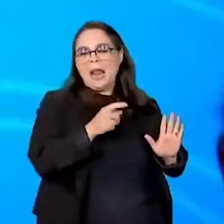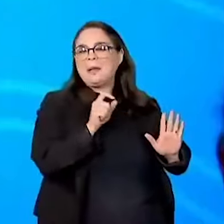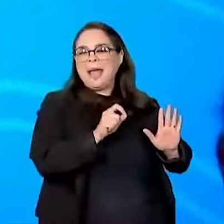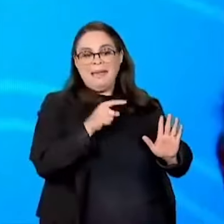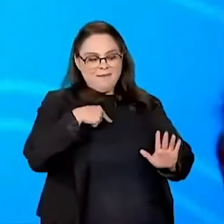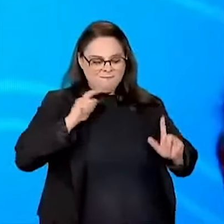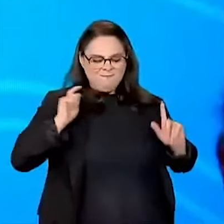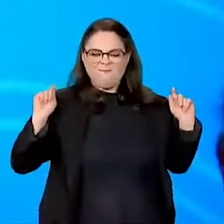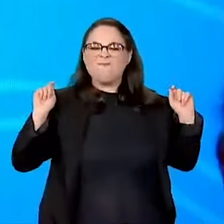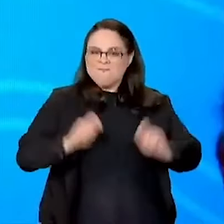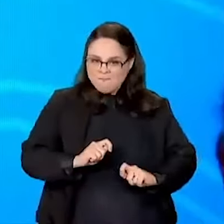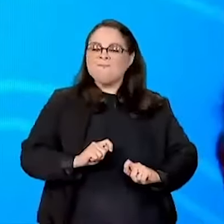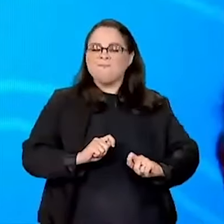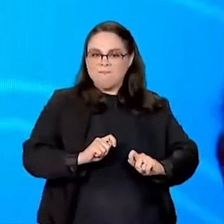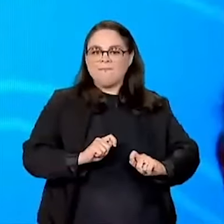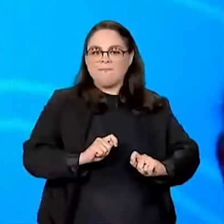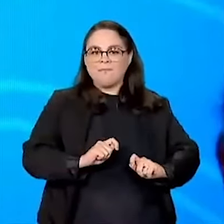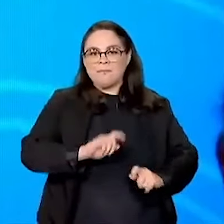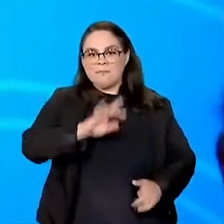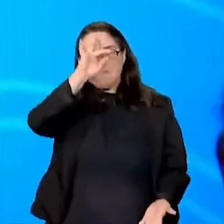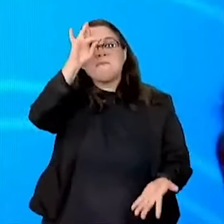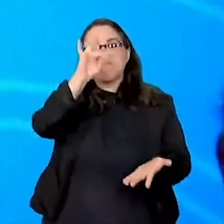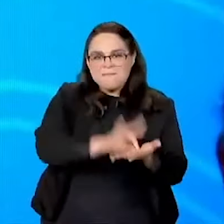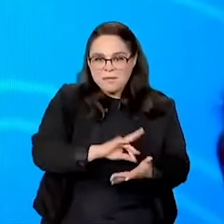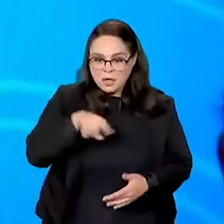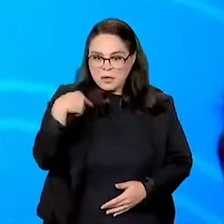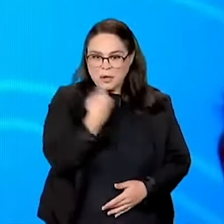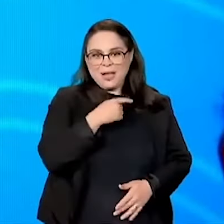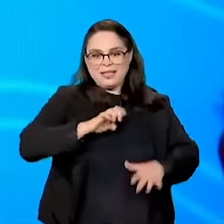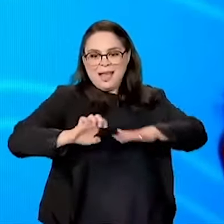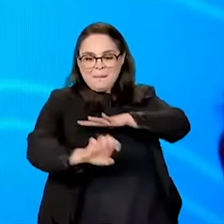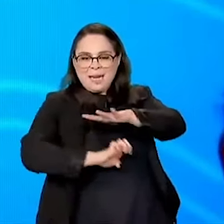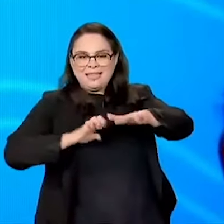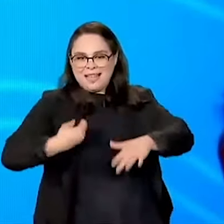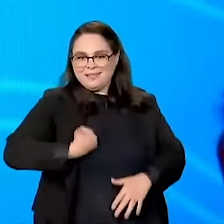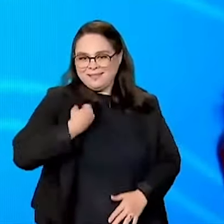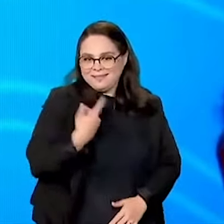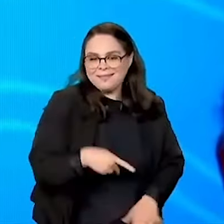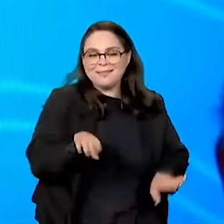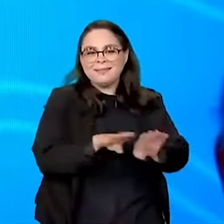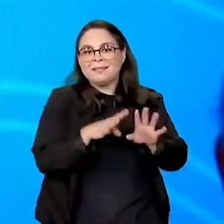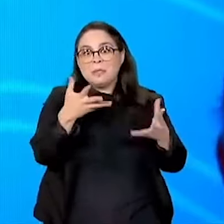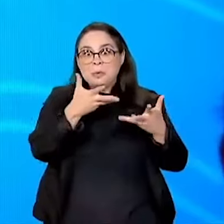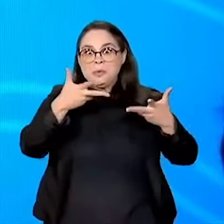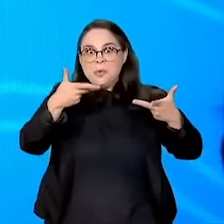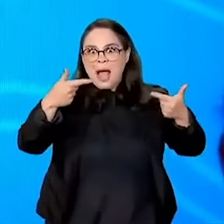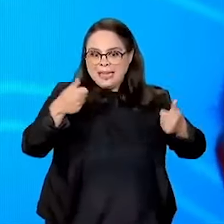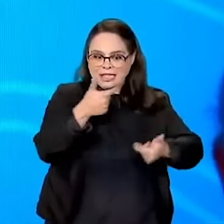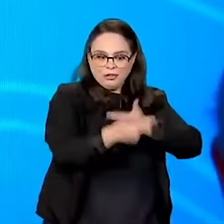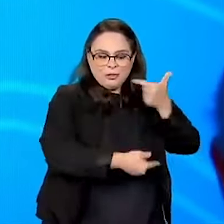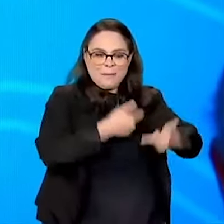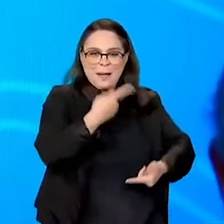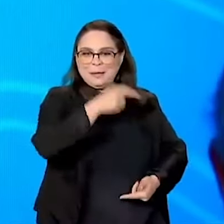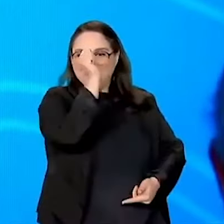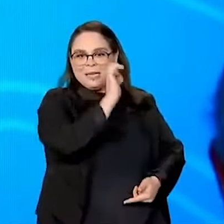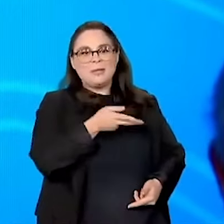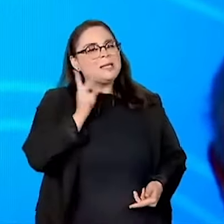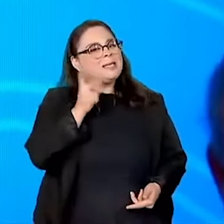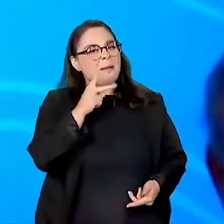a capacidade realizadora de nossos empresários e a qualidade da mão de obra brasileira